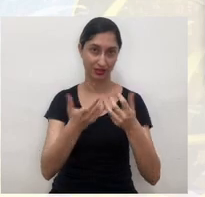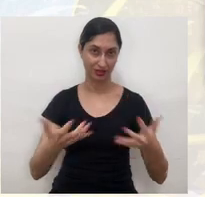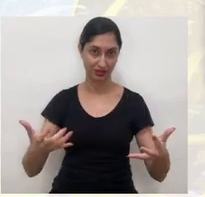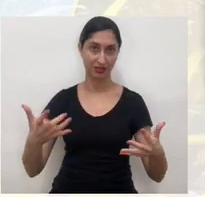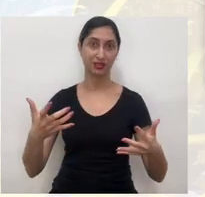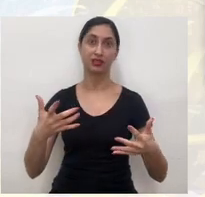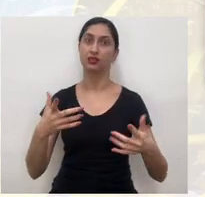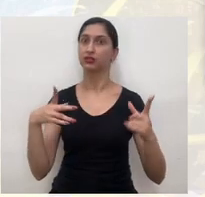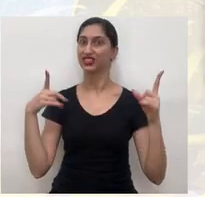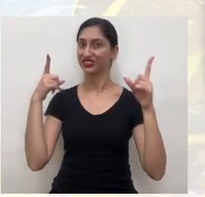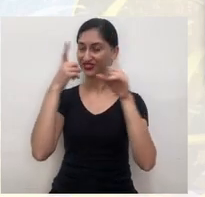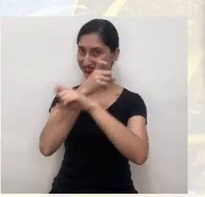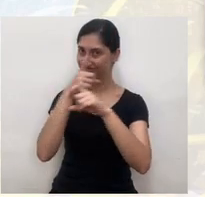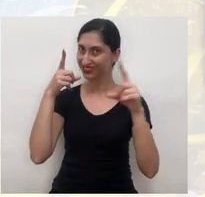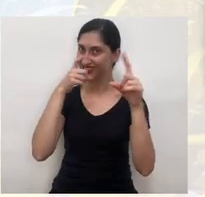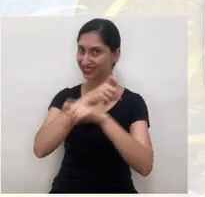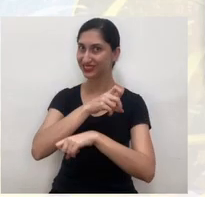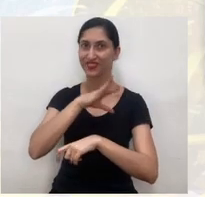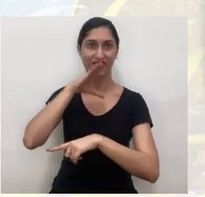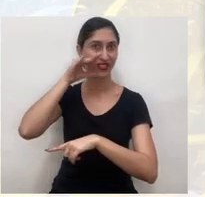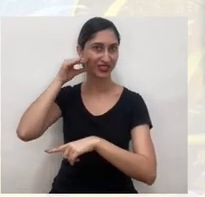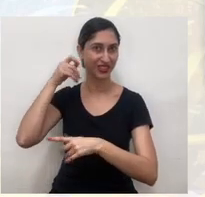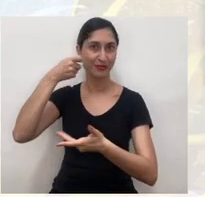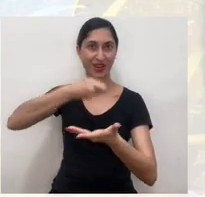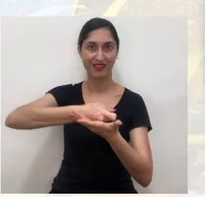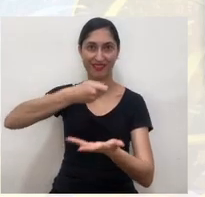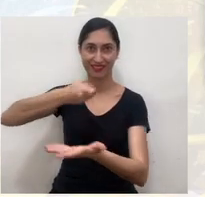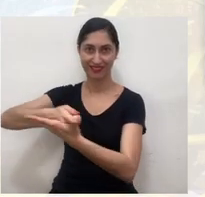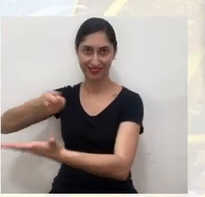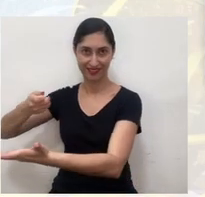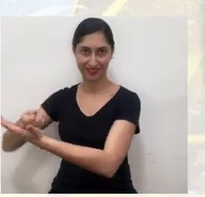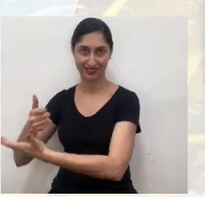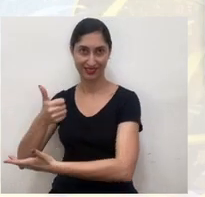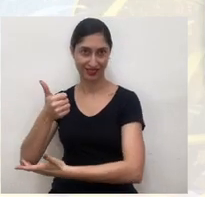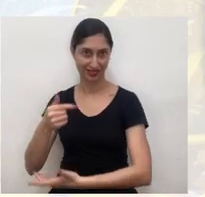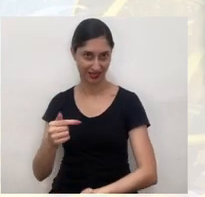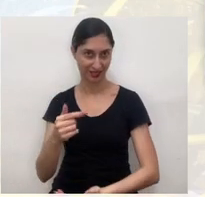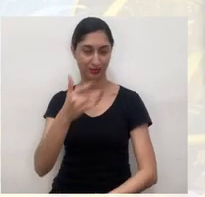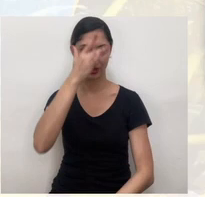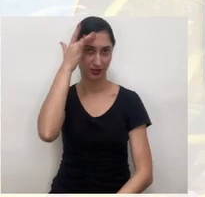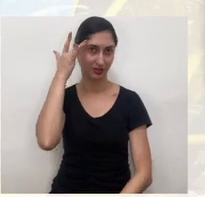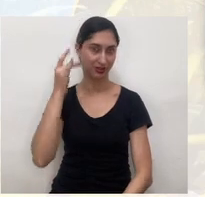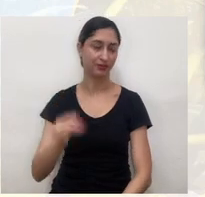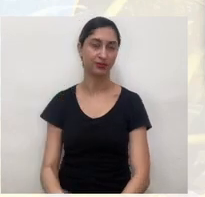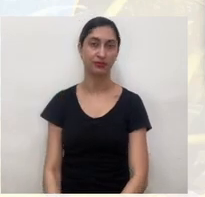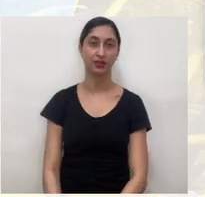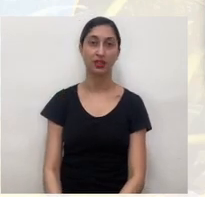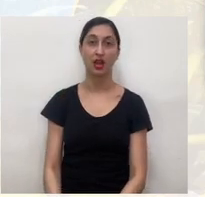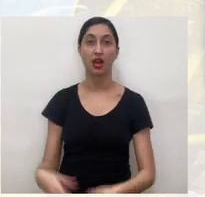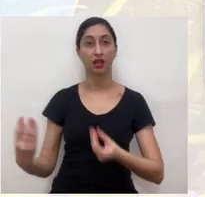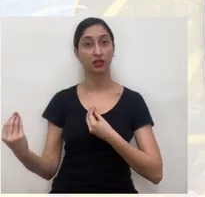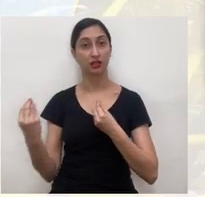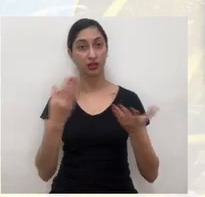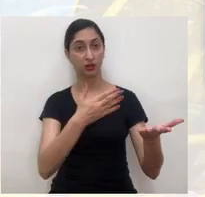nas costas. Então, ele fez ao governo com a consciência de que não